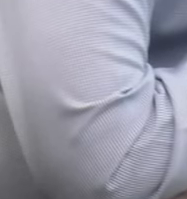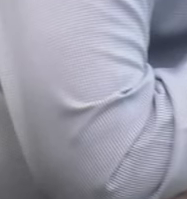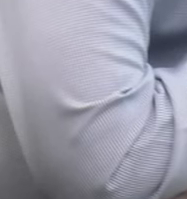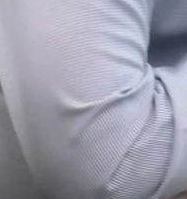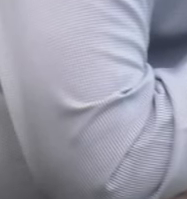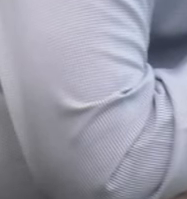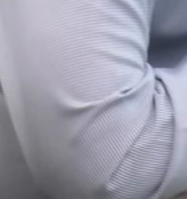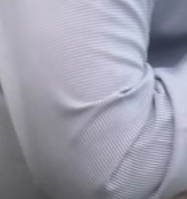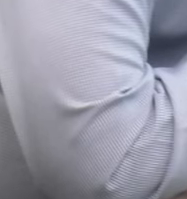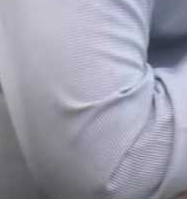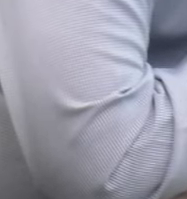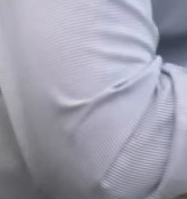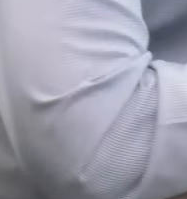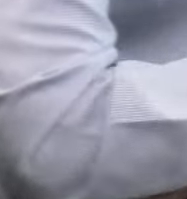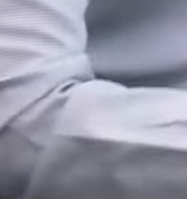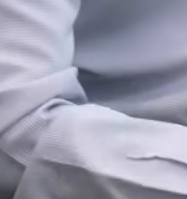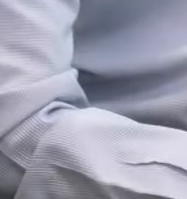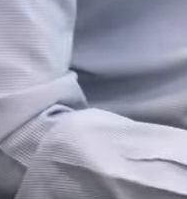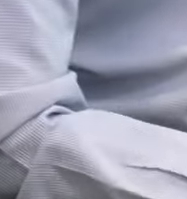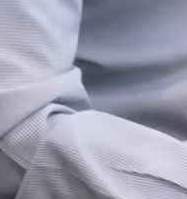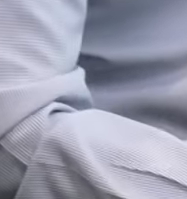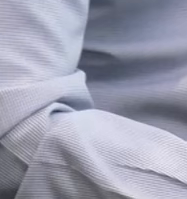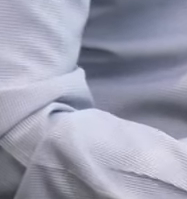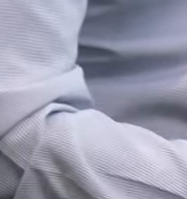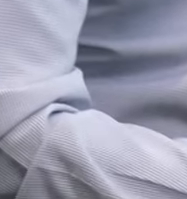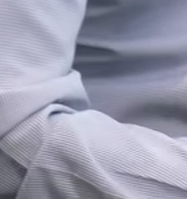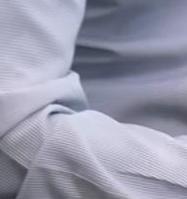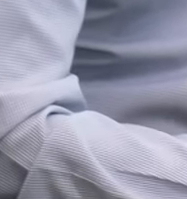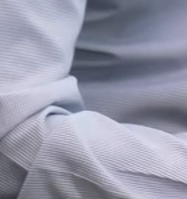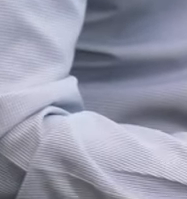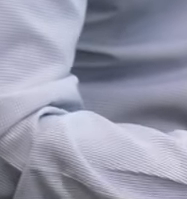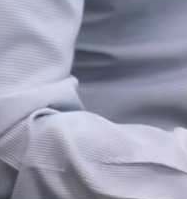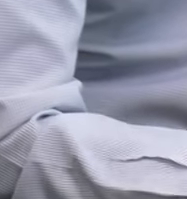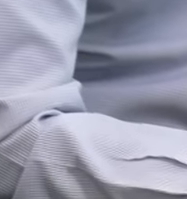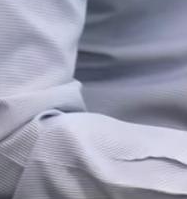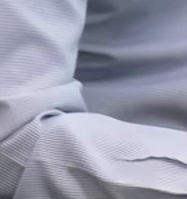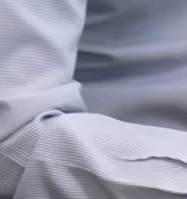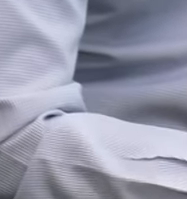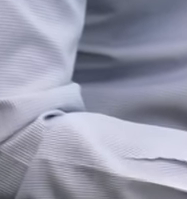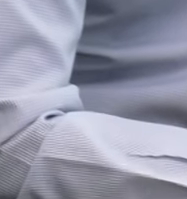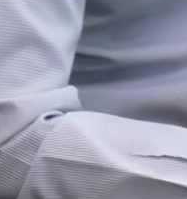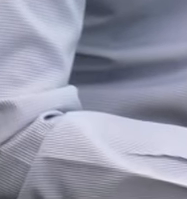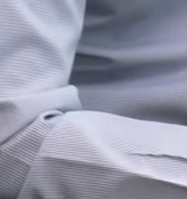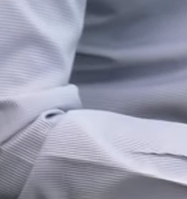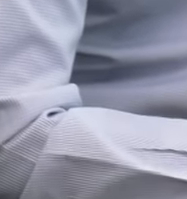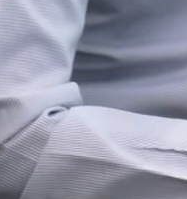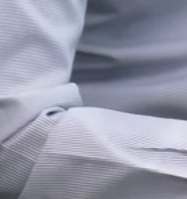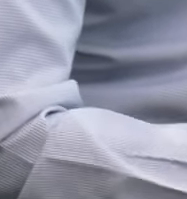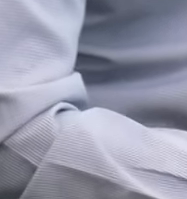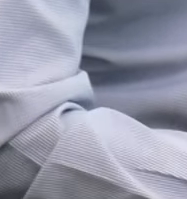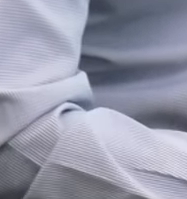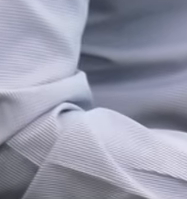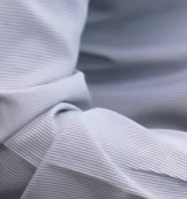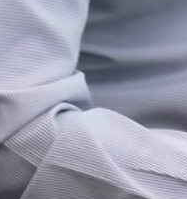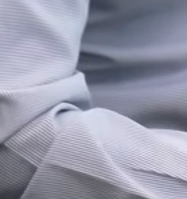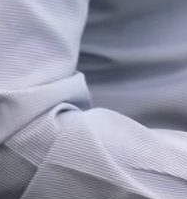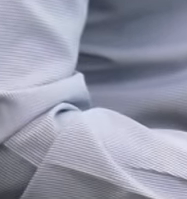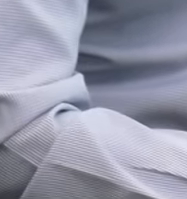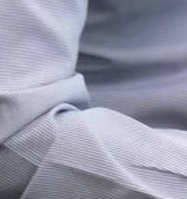Não é preciso ser nenhum especialista também para entender que, no caso específico da Light, e isso